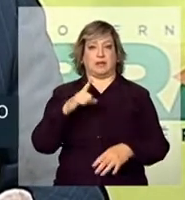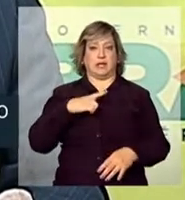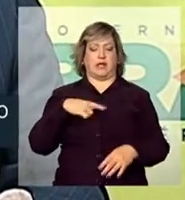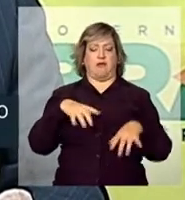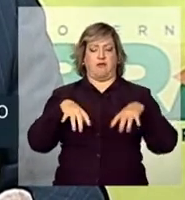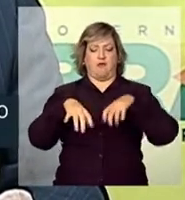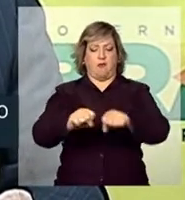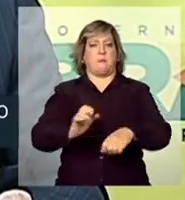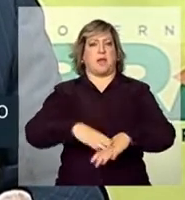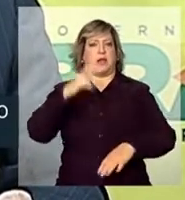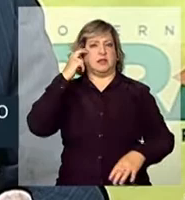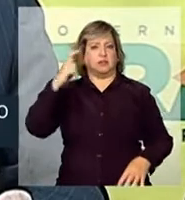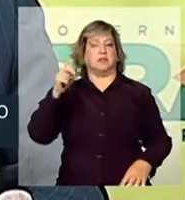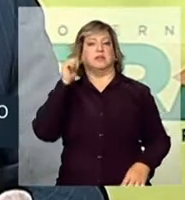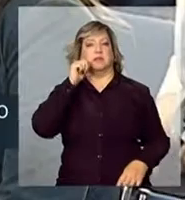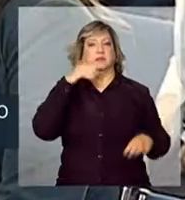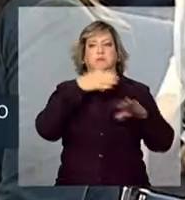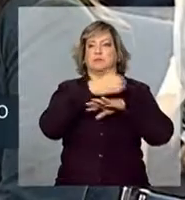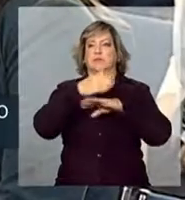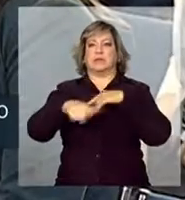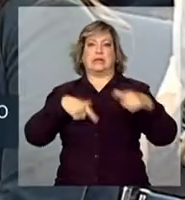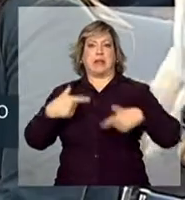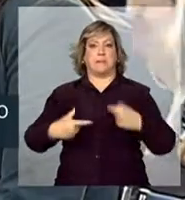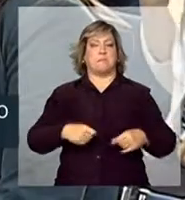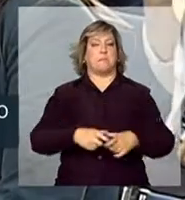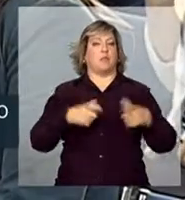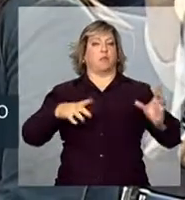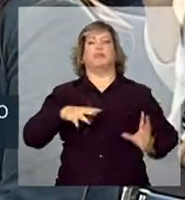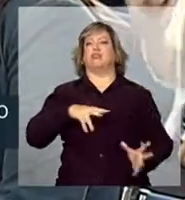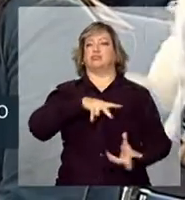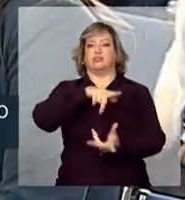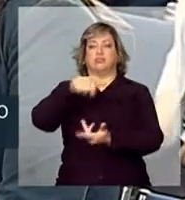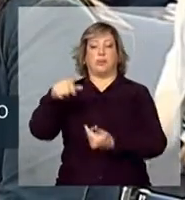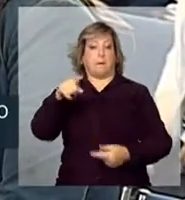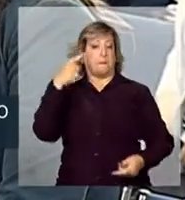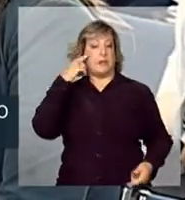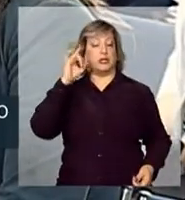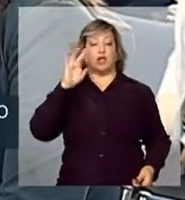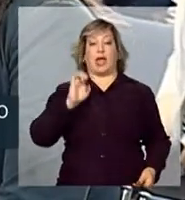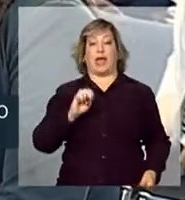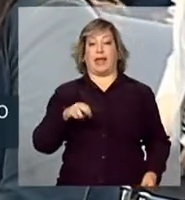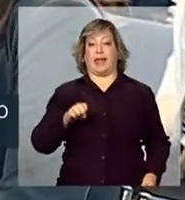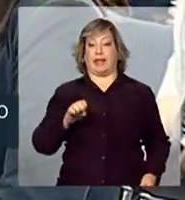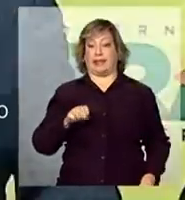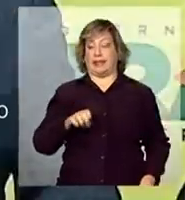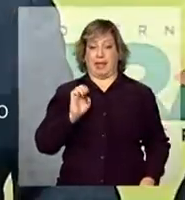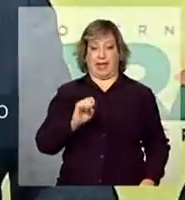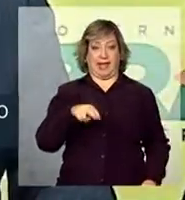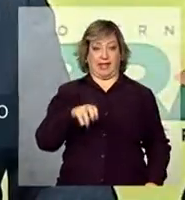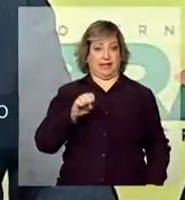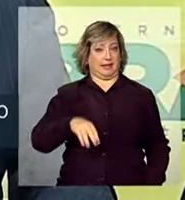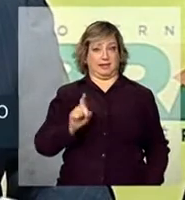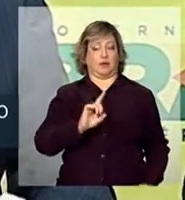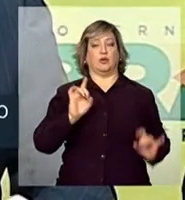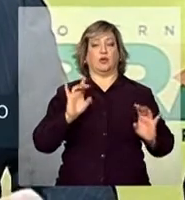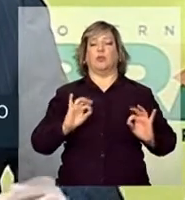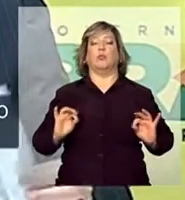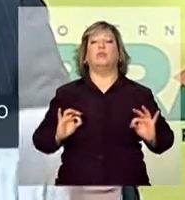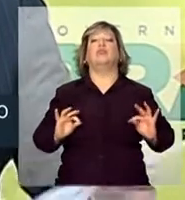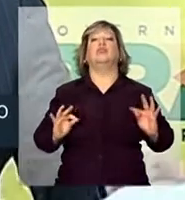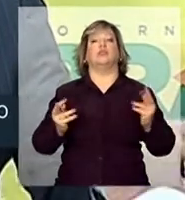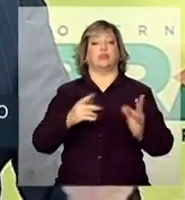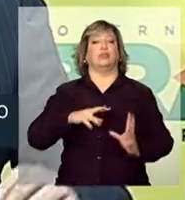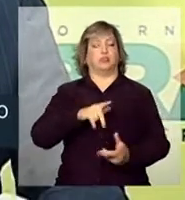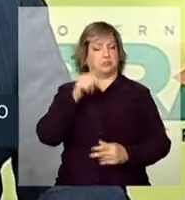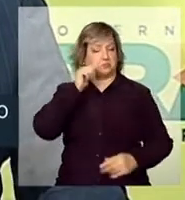e estão aumentando a participação no mercado de trabalho a tendência Mundial não é específico do Enem é uma tendência Global Essa